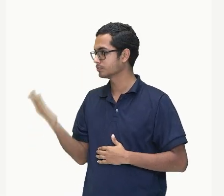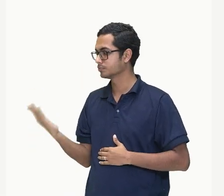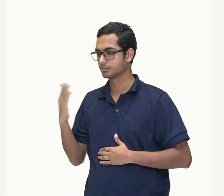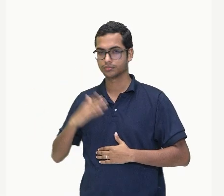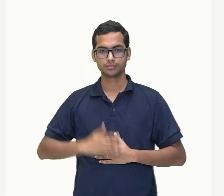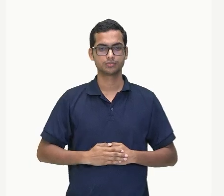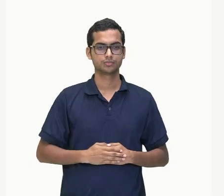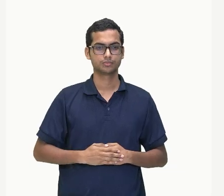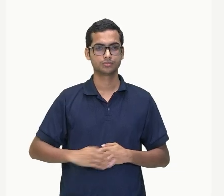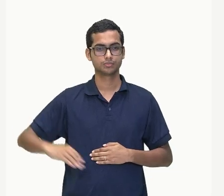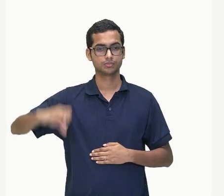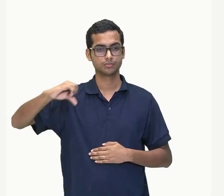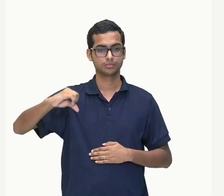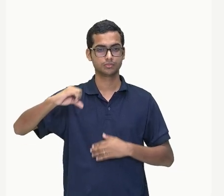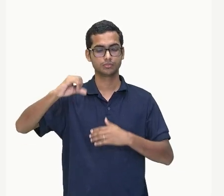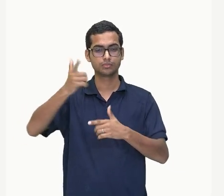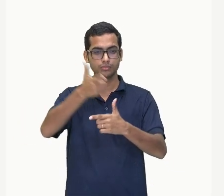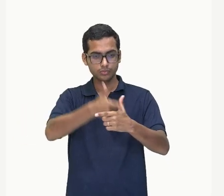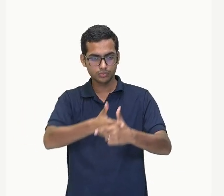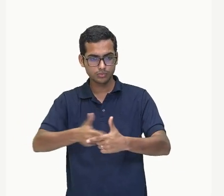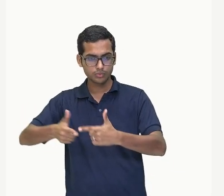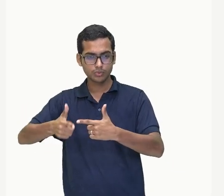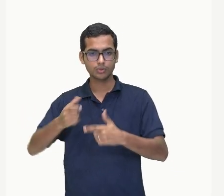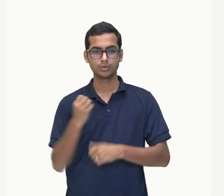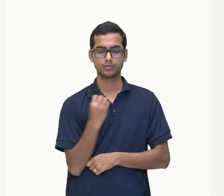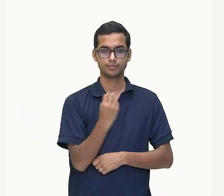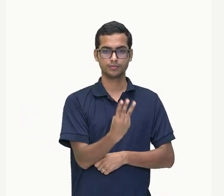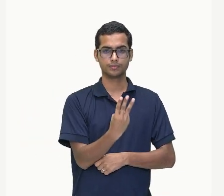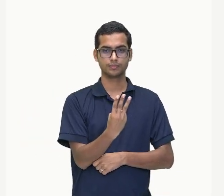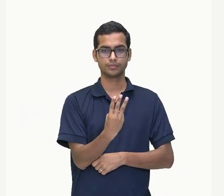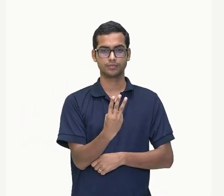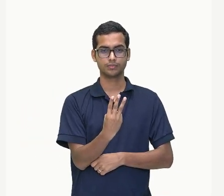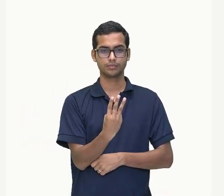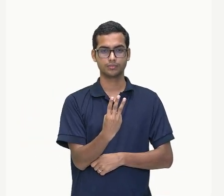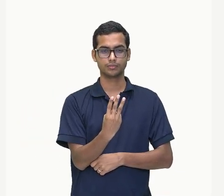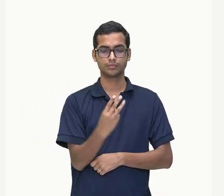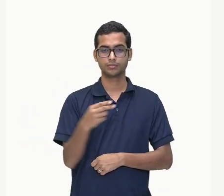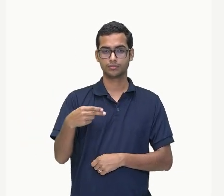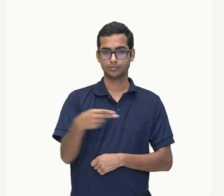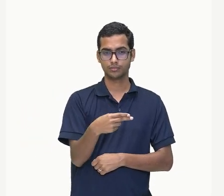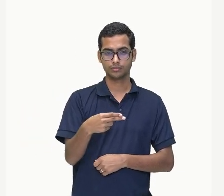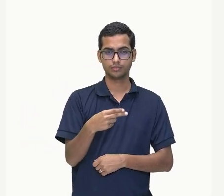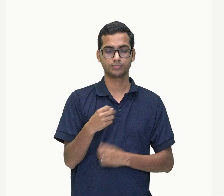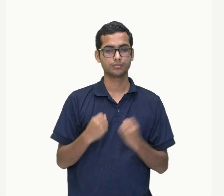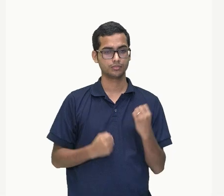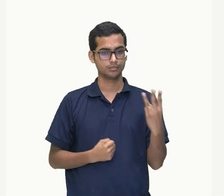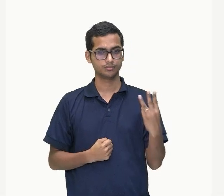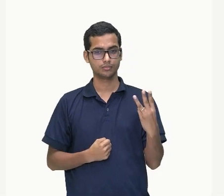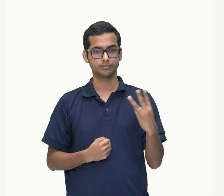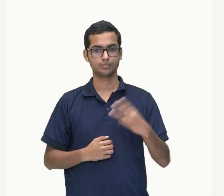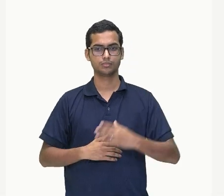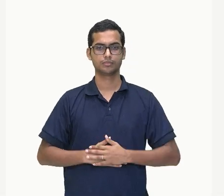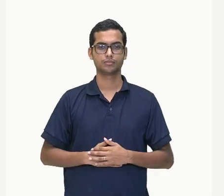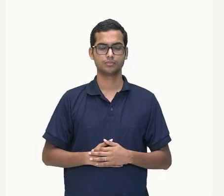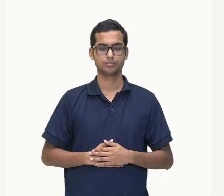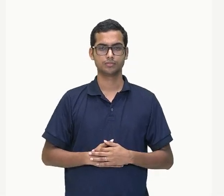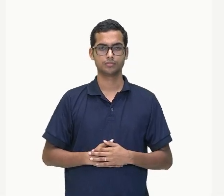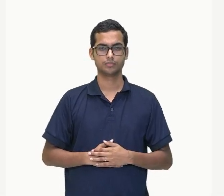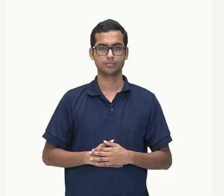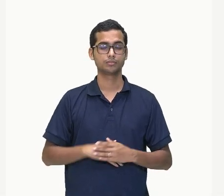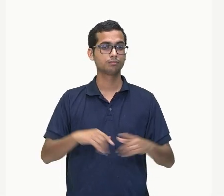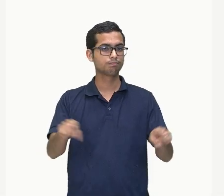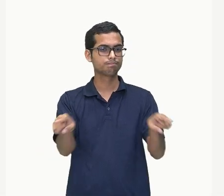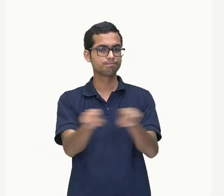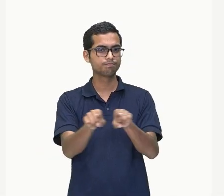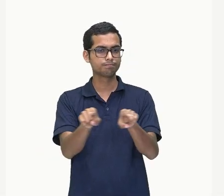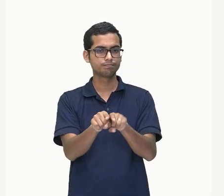9 dividido por 3 é igual a 3. Então,